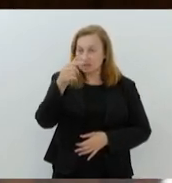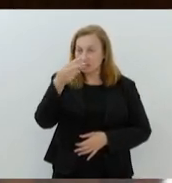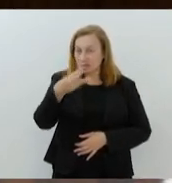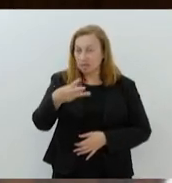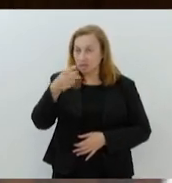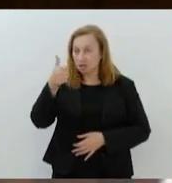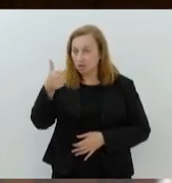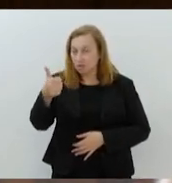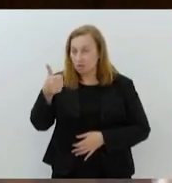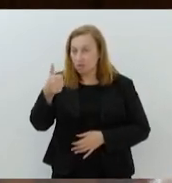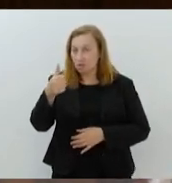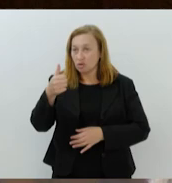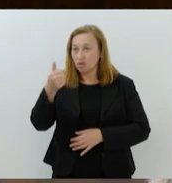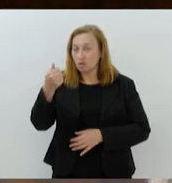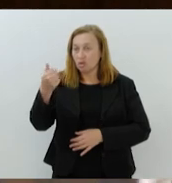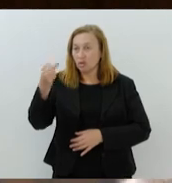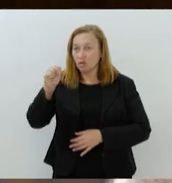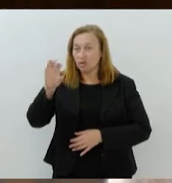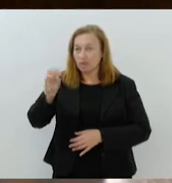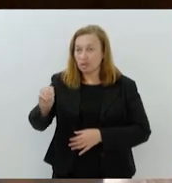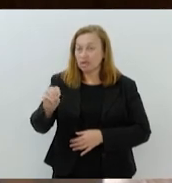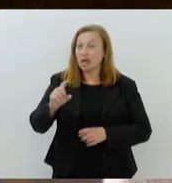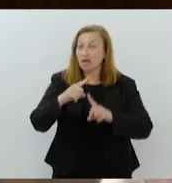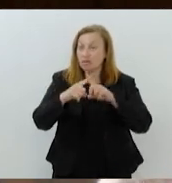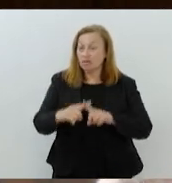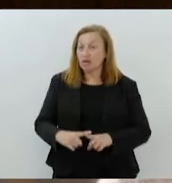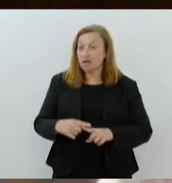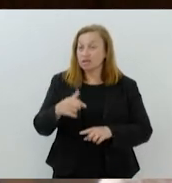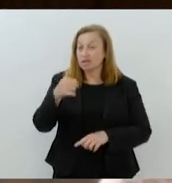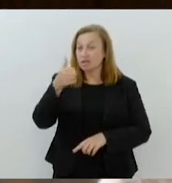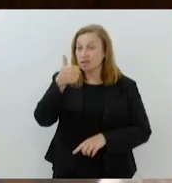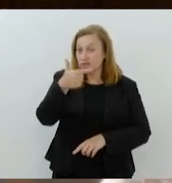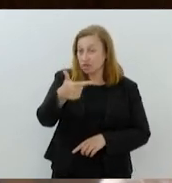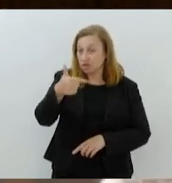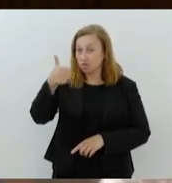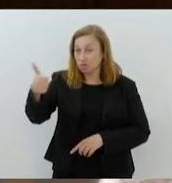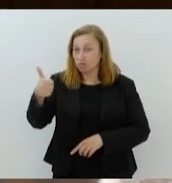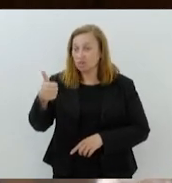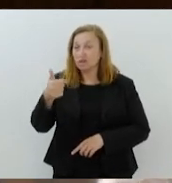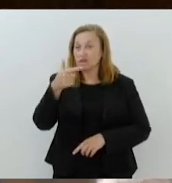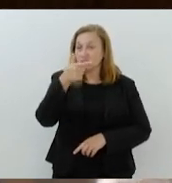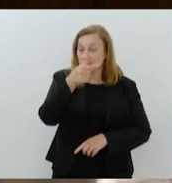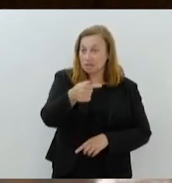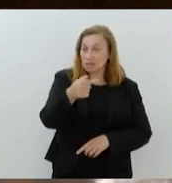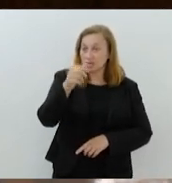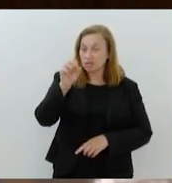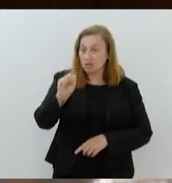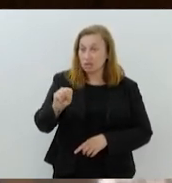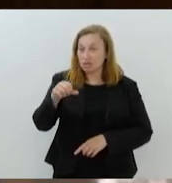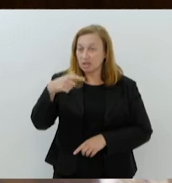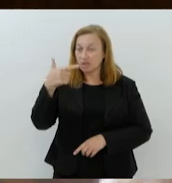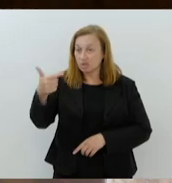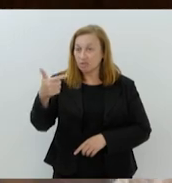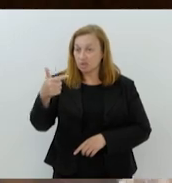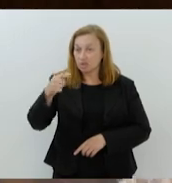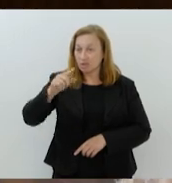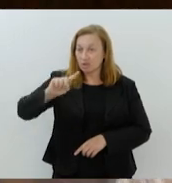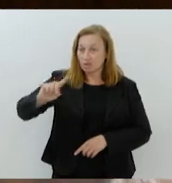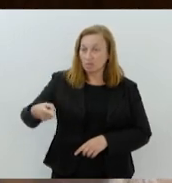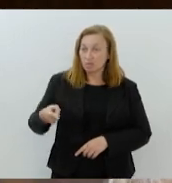R$ 37.731,80. Vezes 21, dá R$ 792 mil por